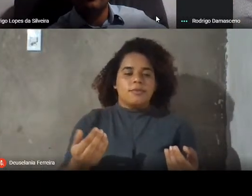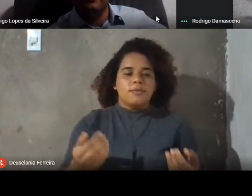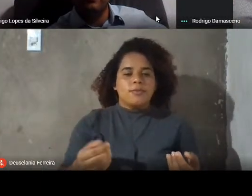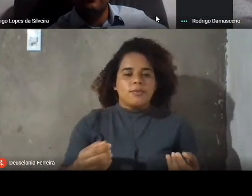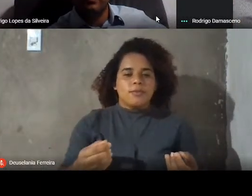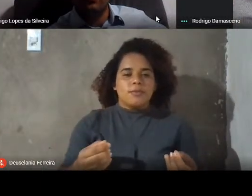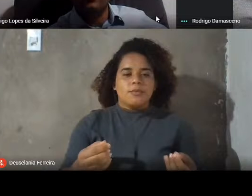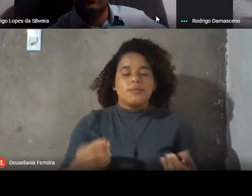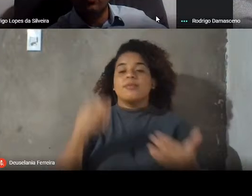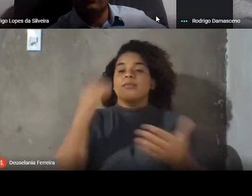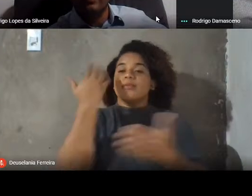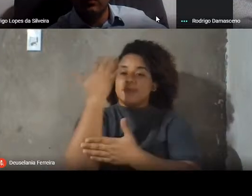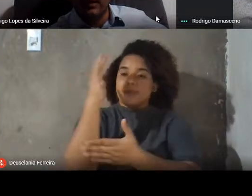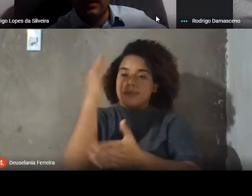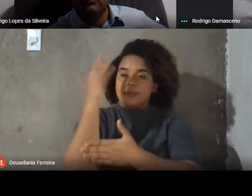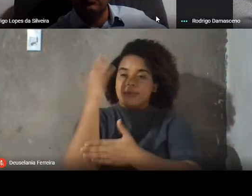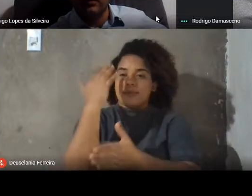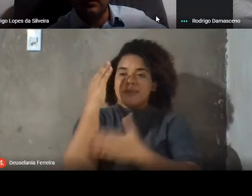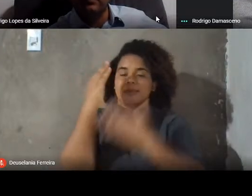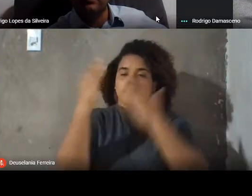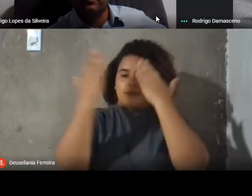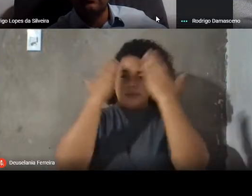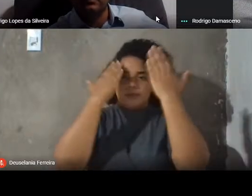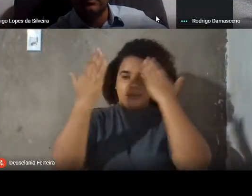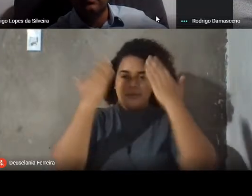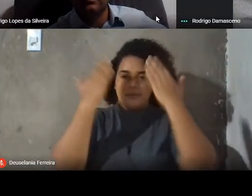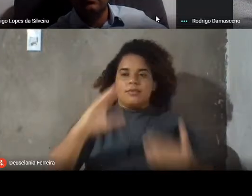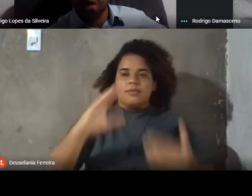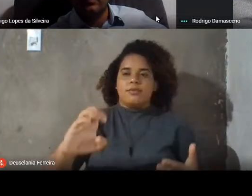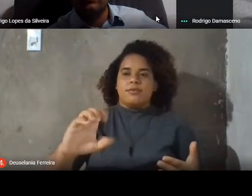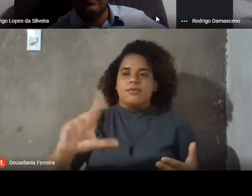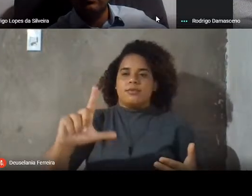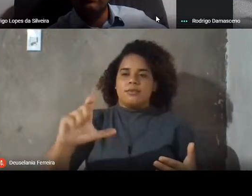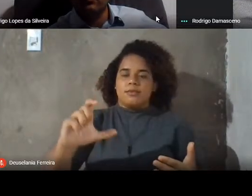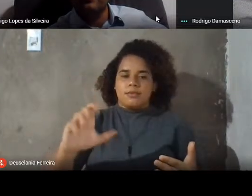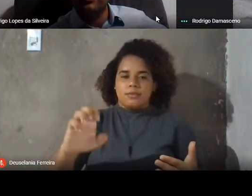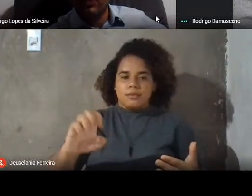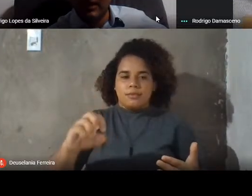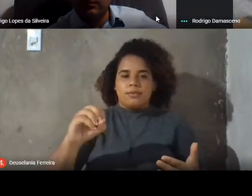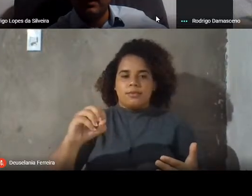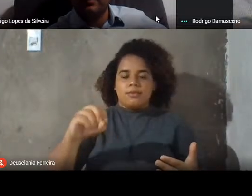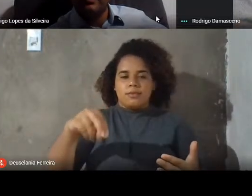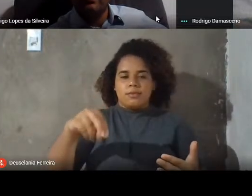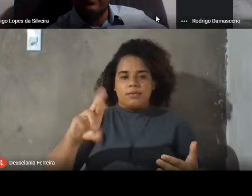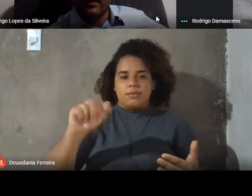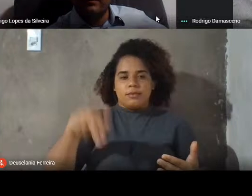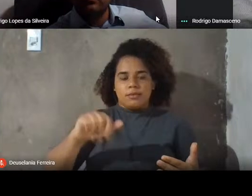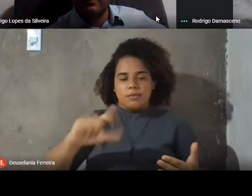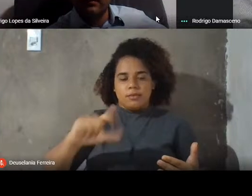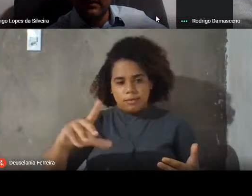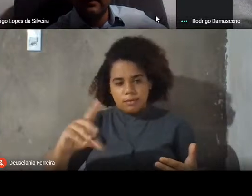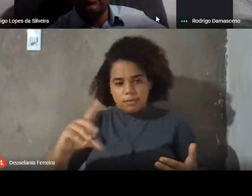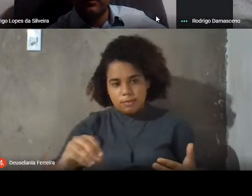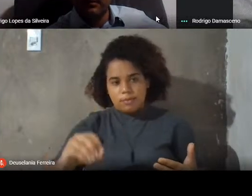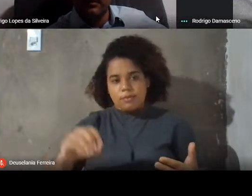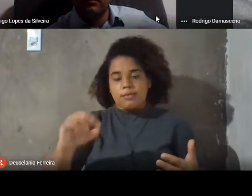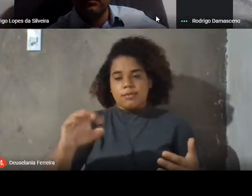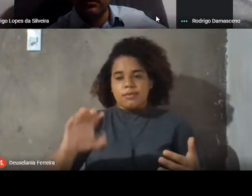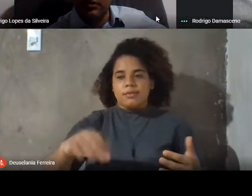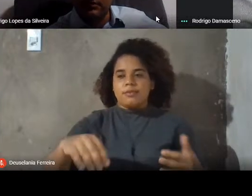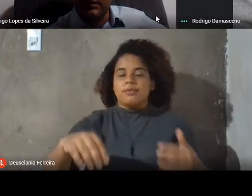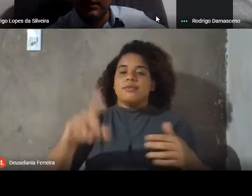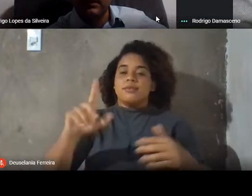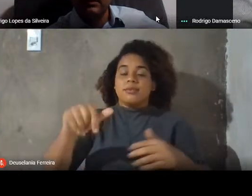Deus parabéns ao psicólogo Leonardo Rodrigues, tá? O Leonardo ele foi homenageado pela Federação Brasileira de